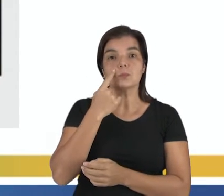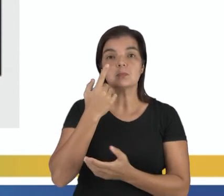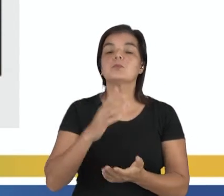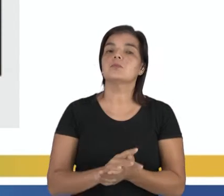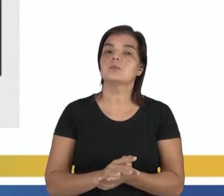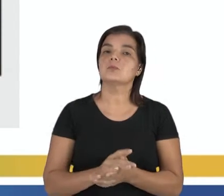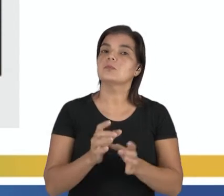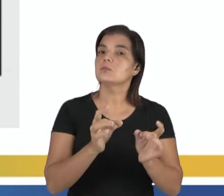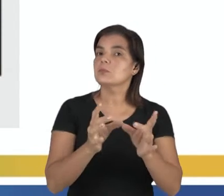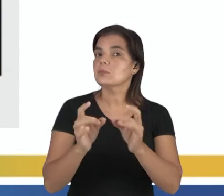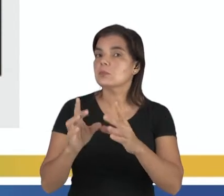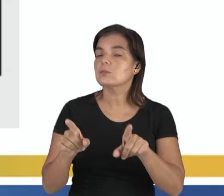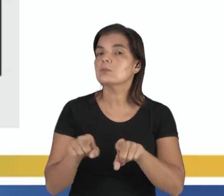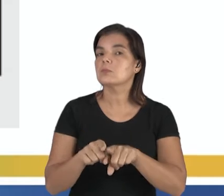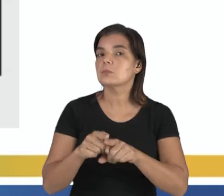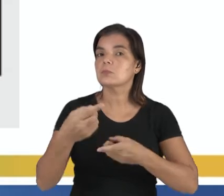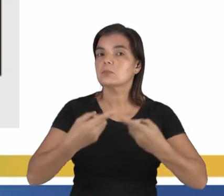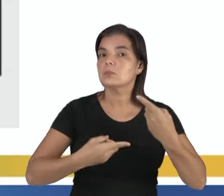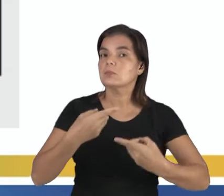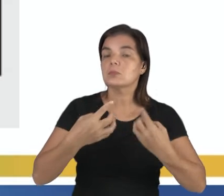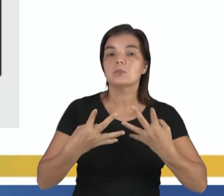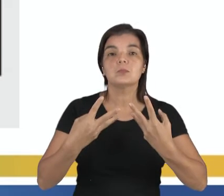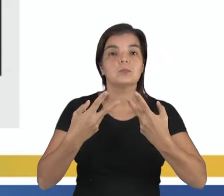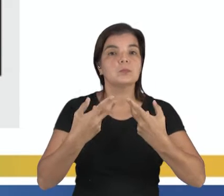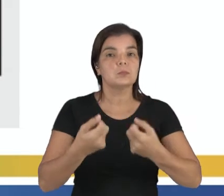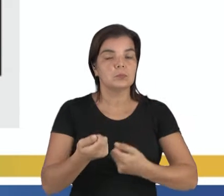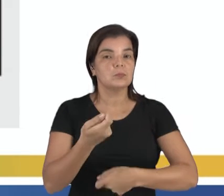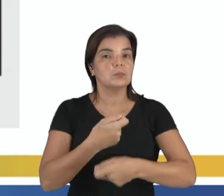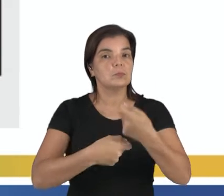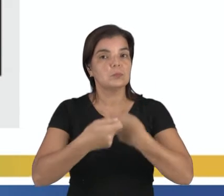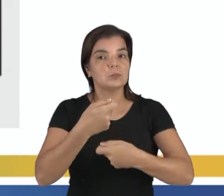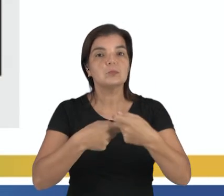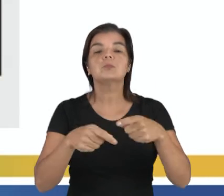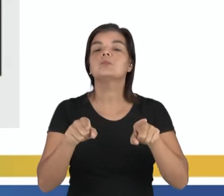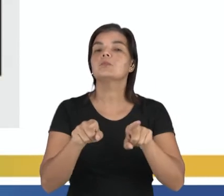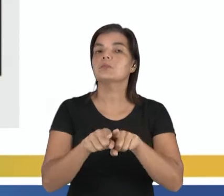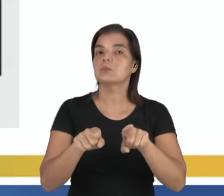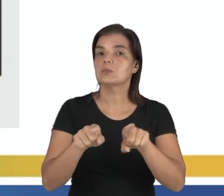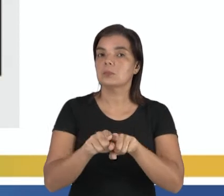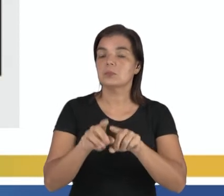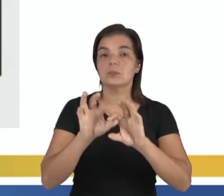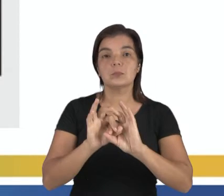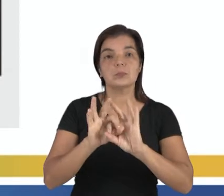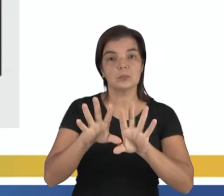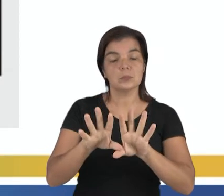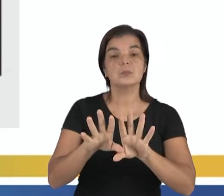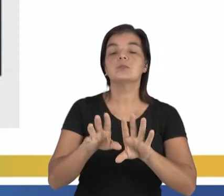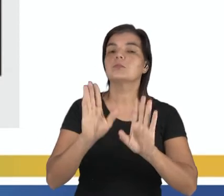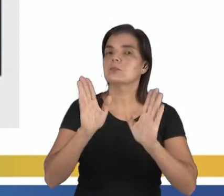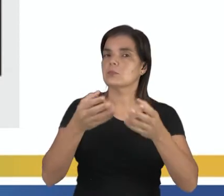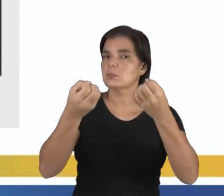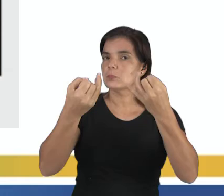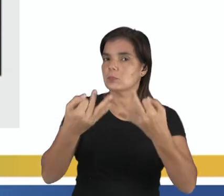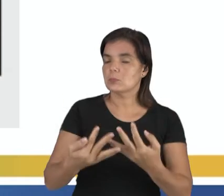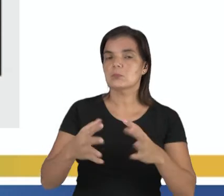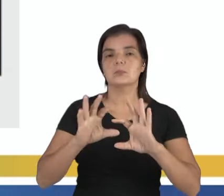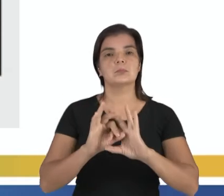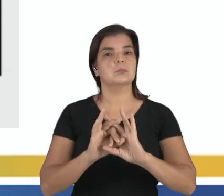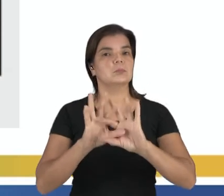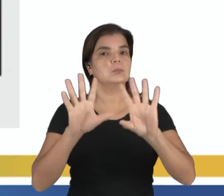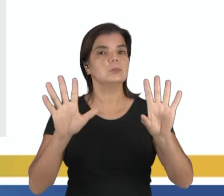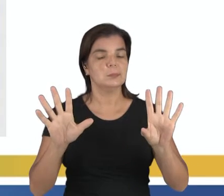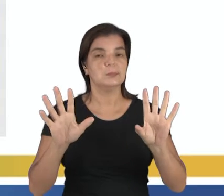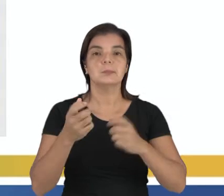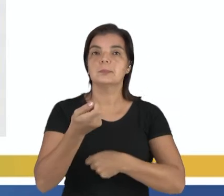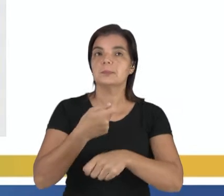do mercado, né? Então ele vai discutir todas essas questões da economia e o liberalismo econômico já diz nessa liberdade aí